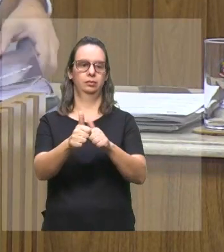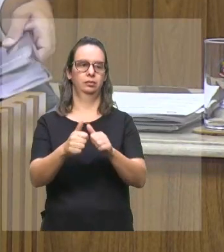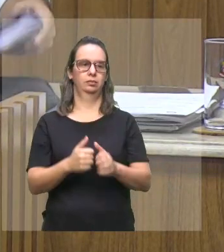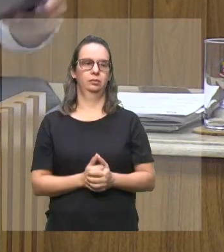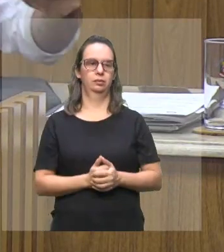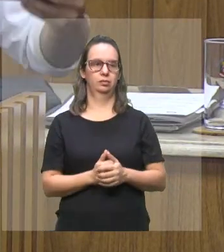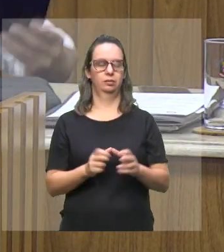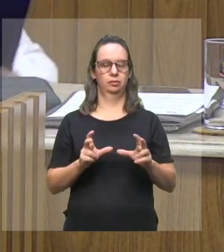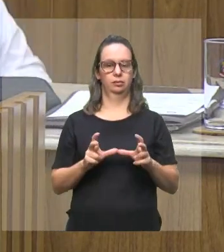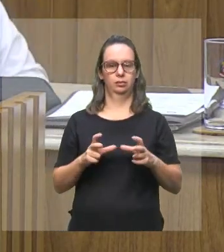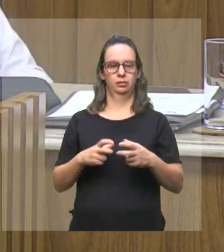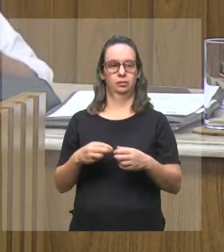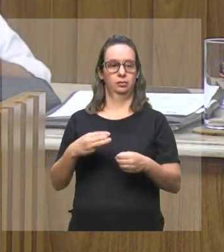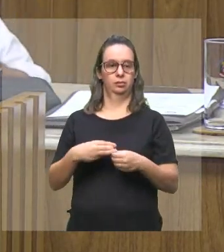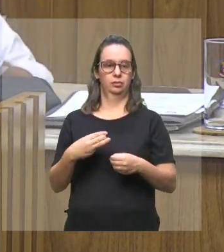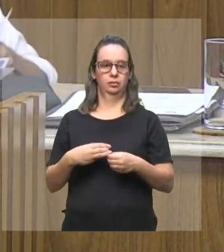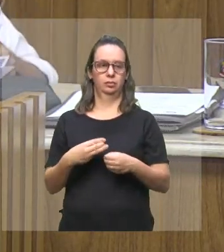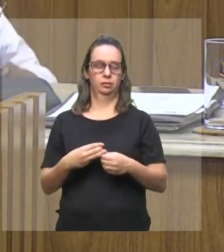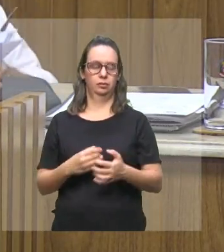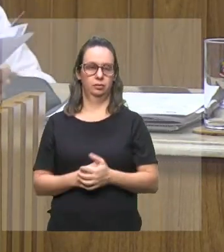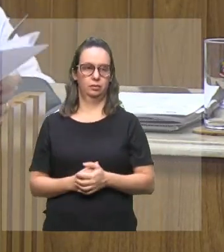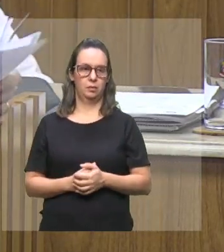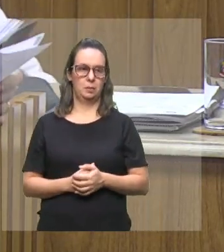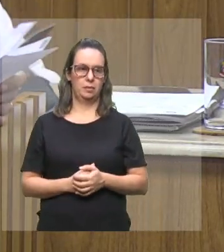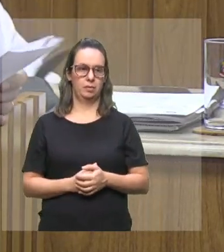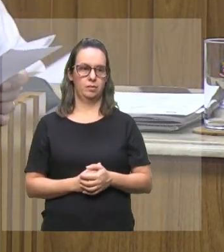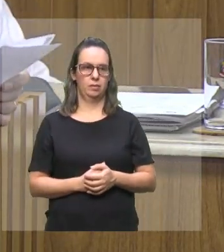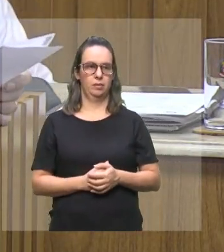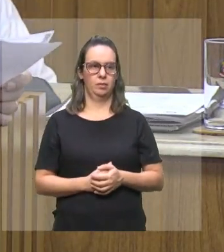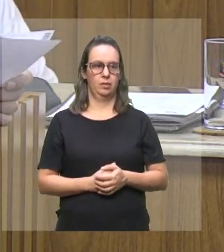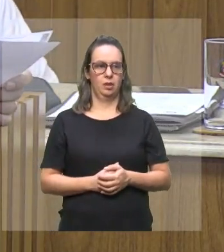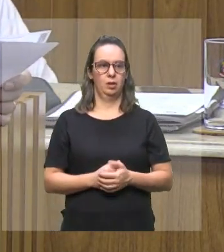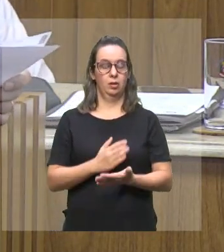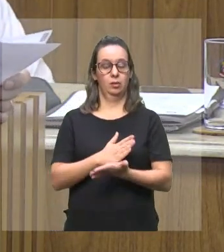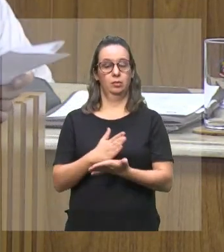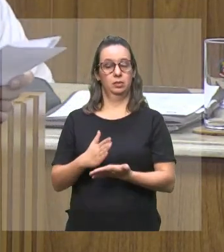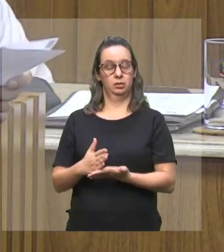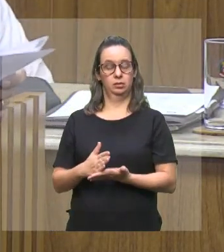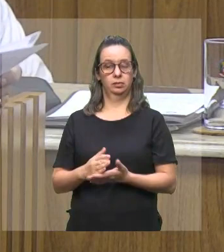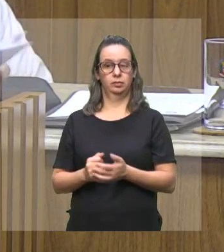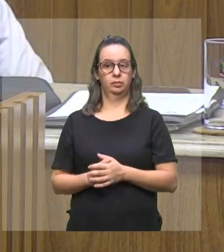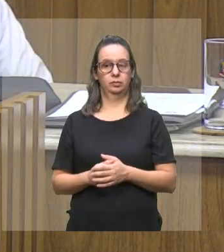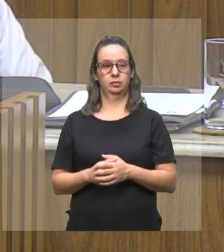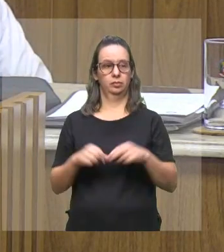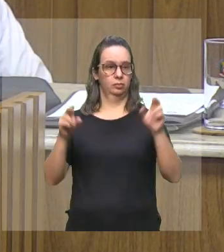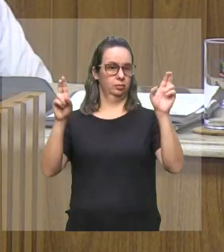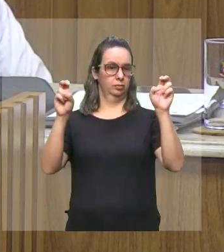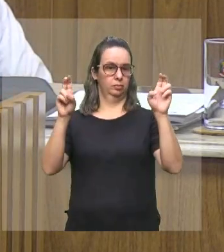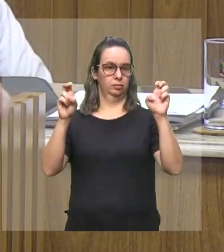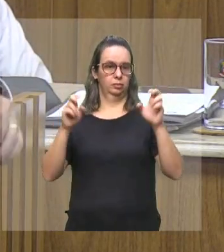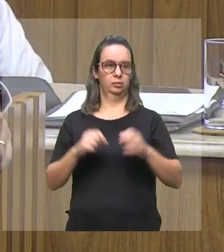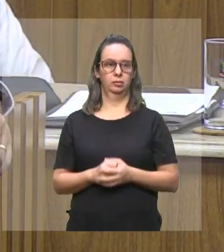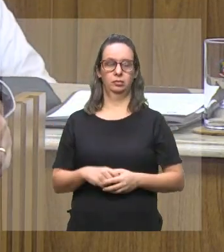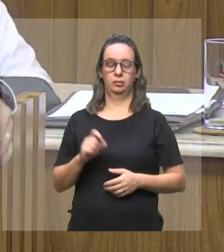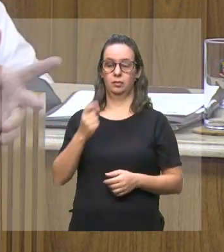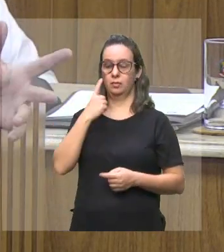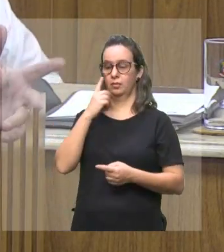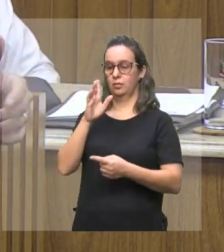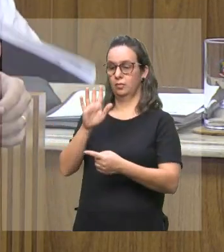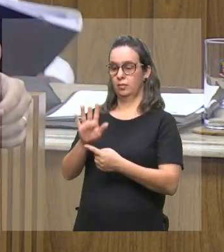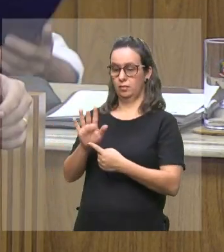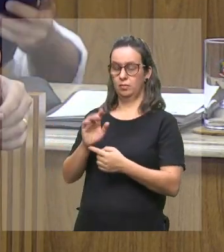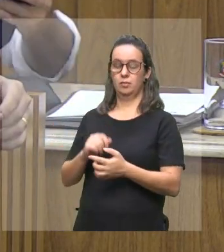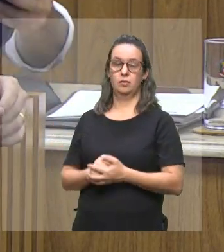da Câmara Municipal. Presidente, eu gostaria de abordar alguns assuntos que aconteceram, que eu presenciei nesse